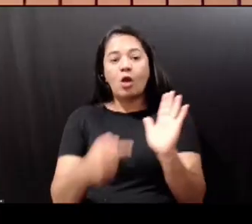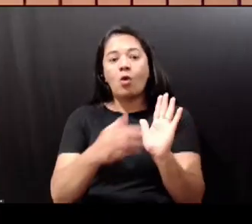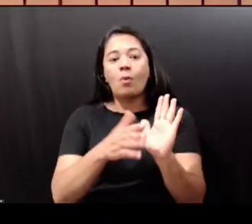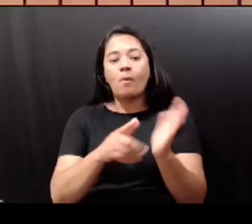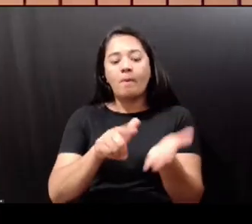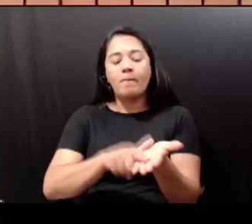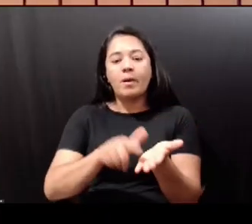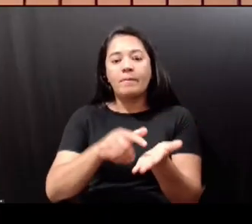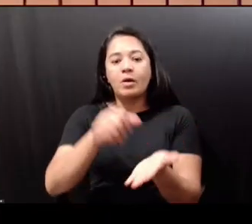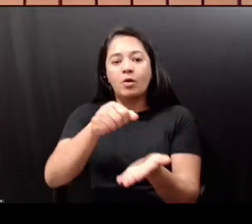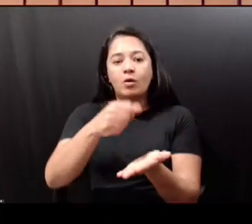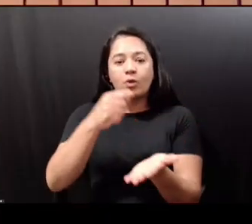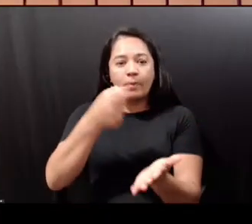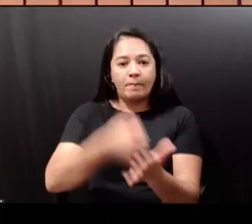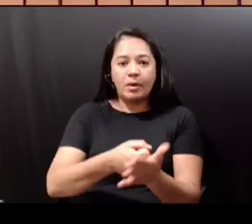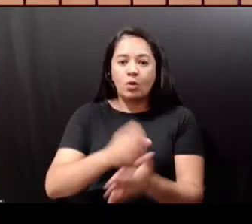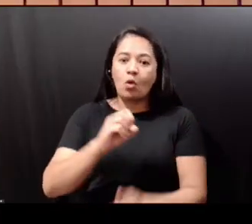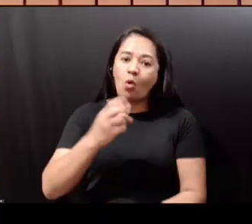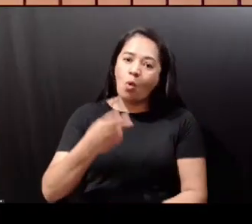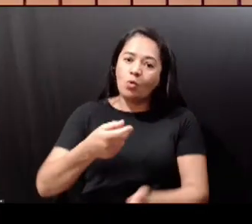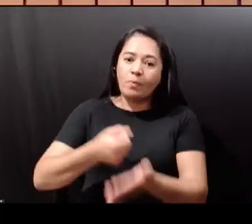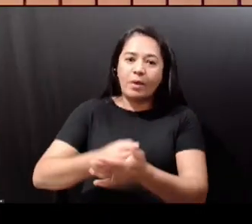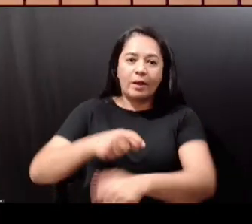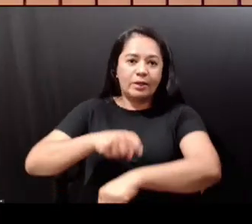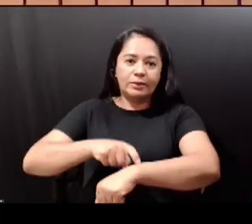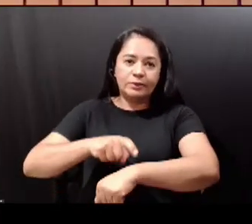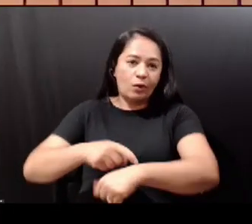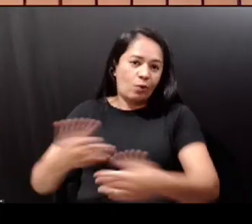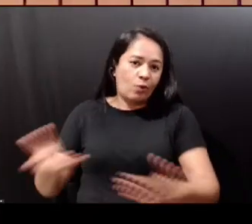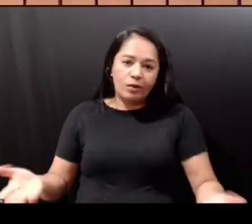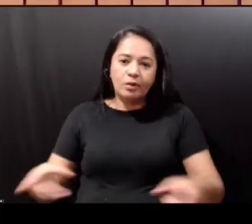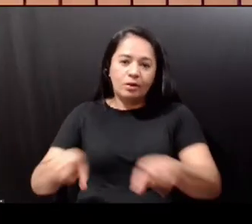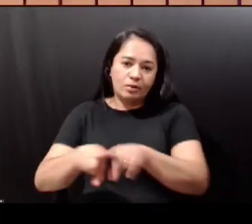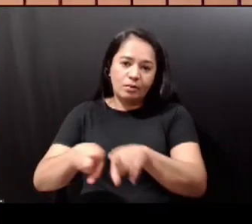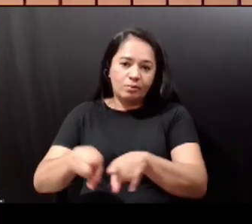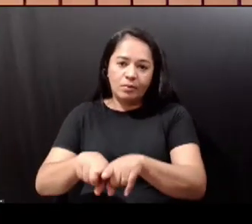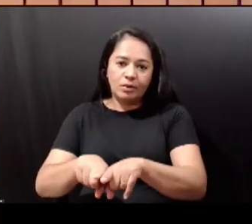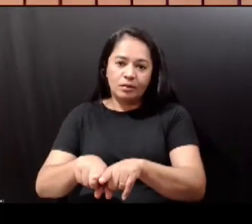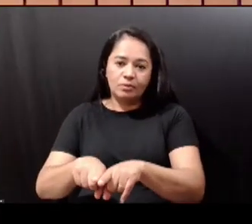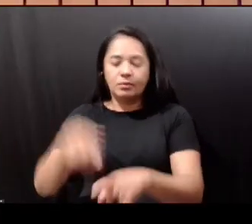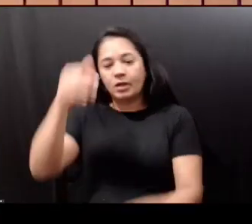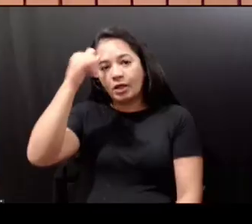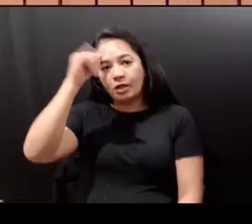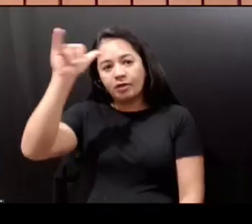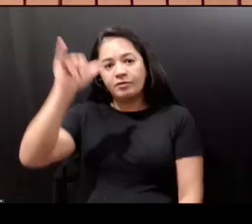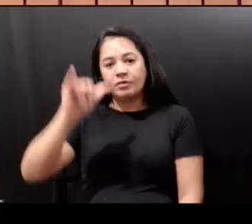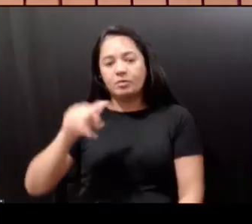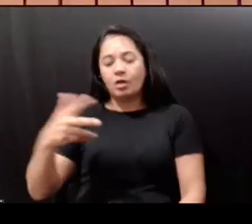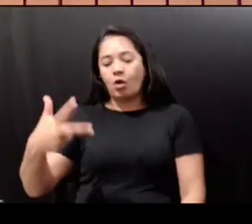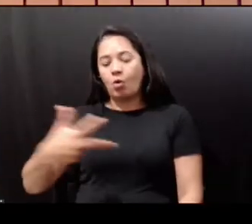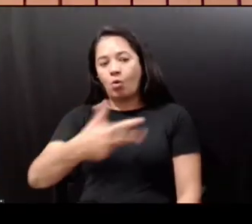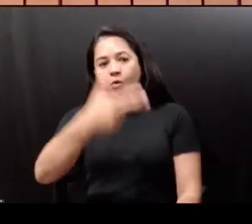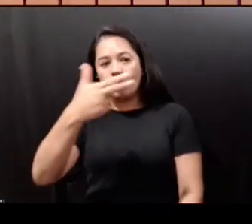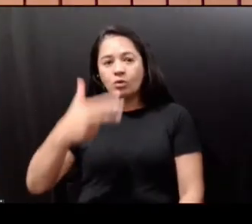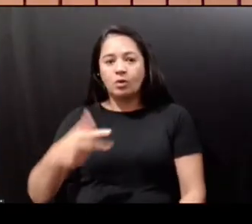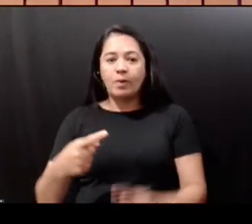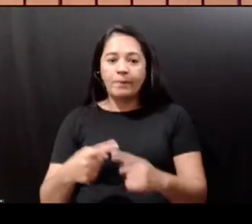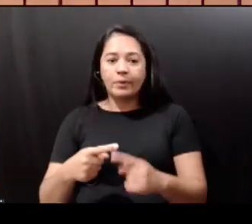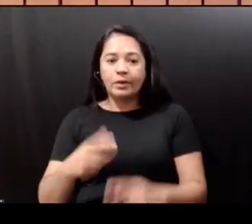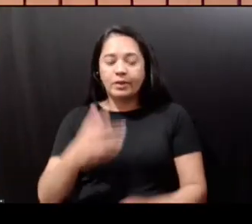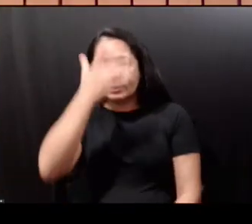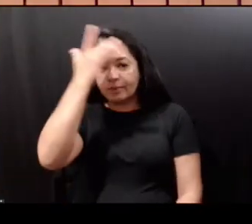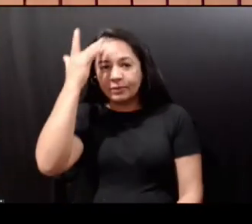corte. na hora, né? Que vai dar na mesa. Se pagar na hora também, para que não realize o corte. Porque a pessoa vai ficar 24 horas